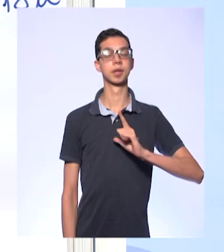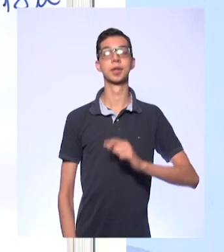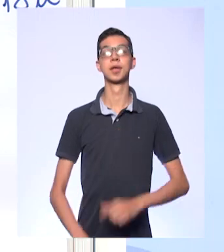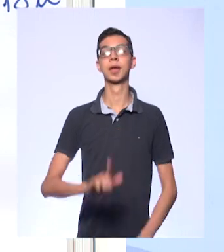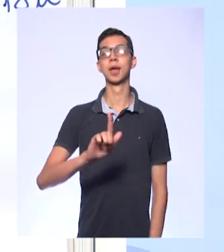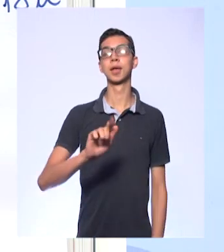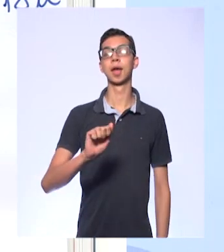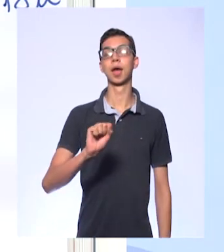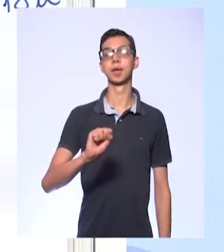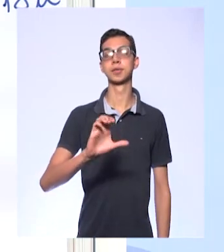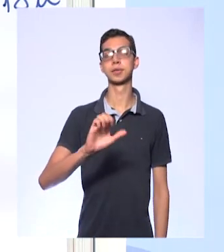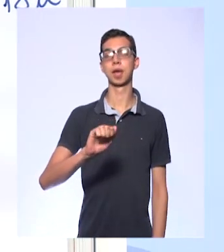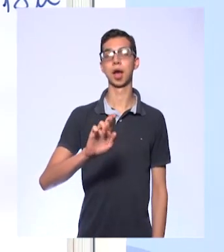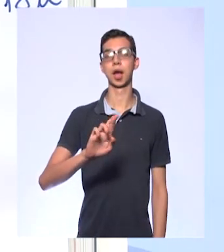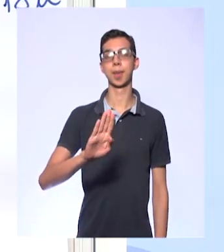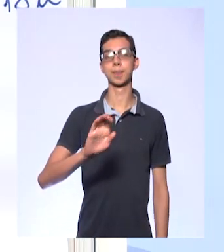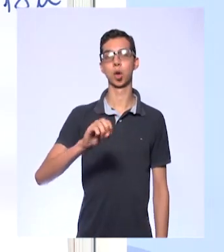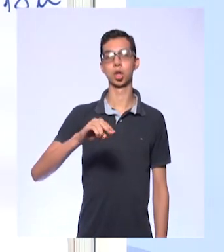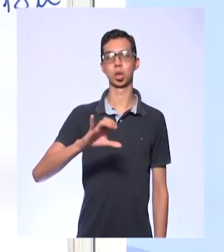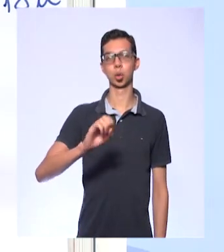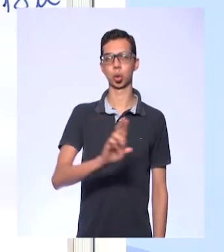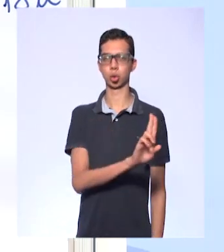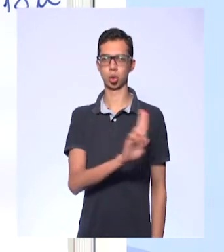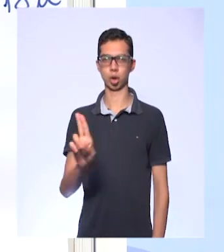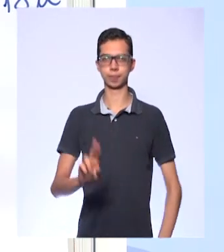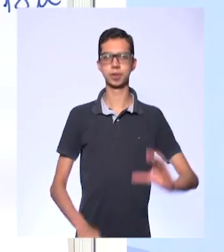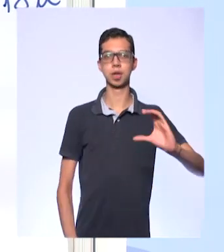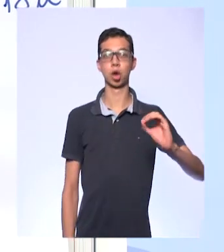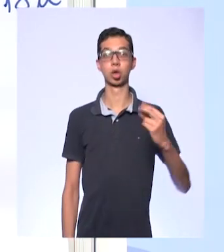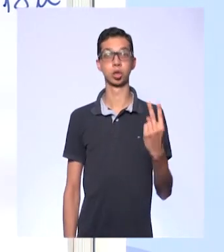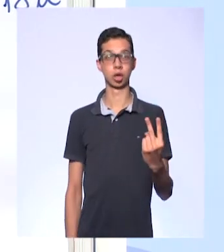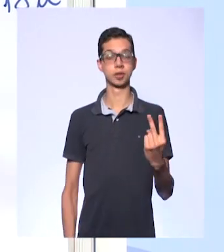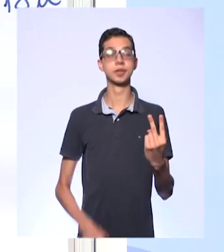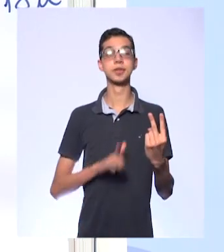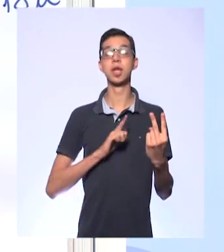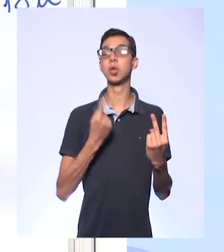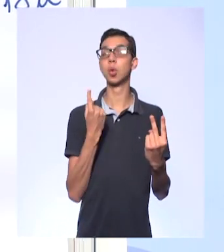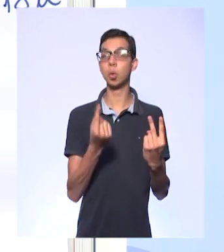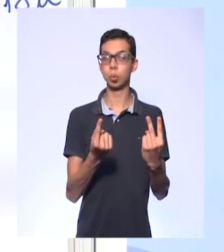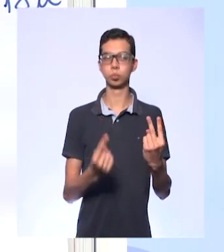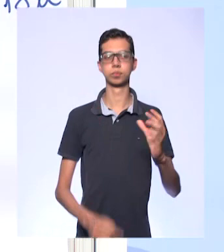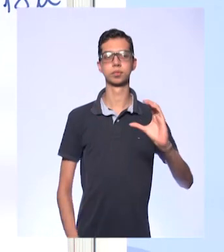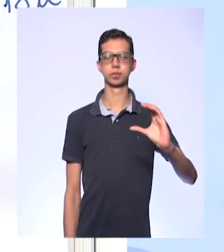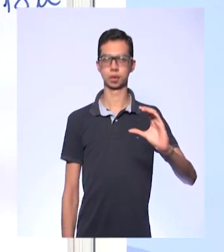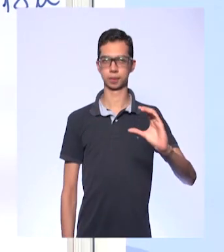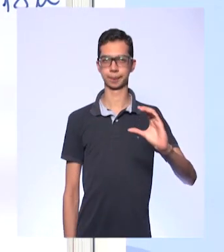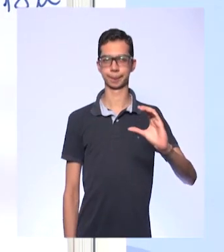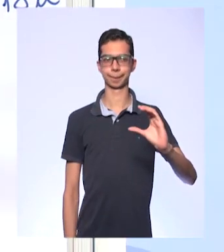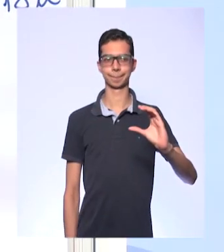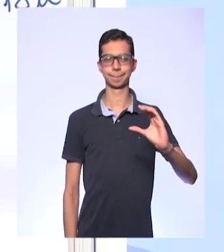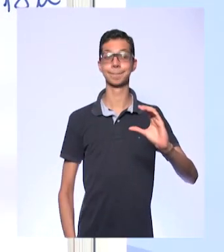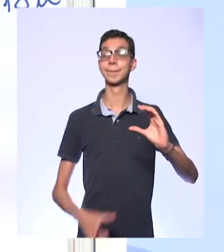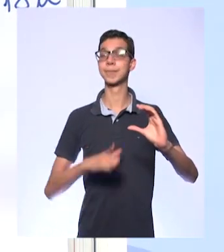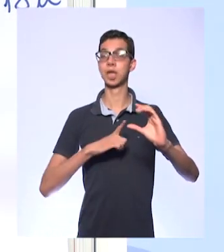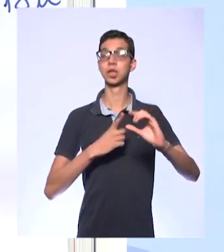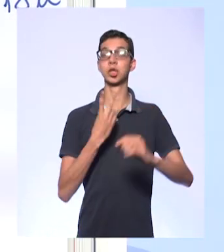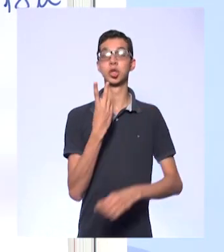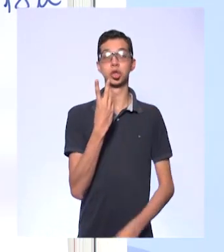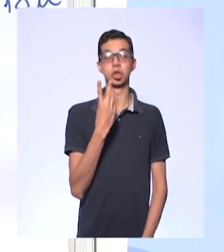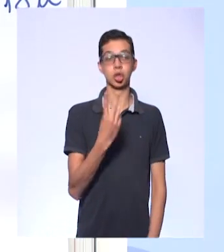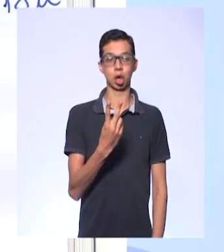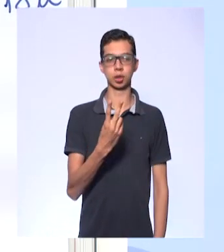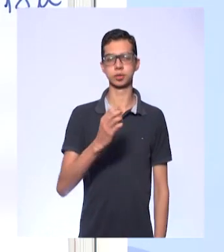carbônico que contém 1 carbono e contém 2